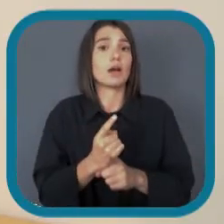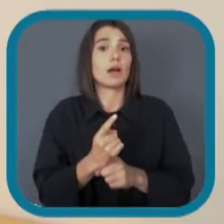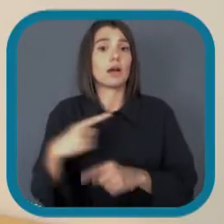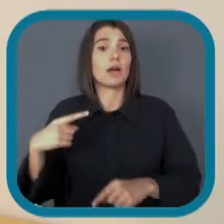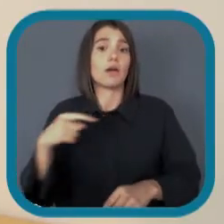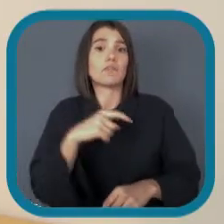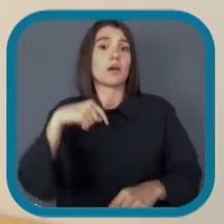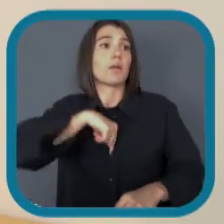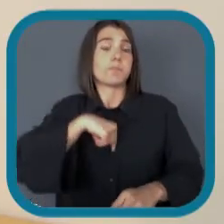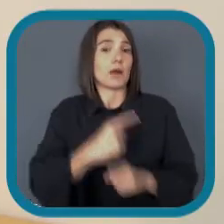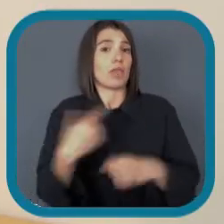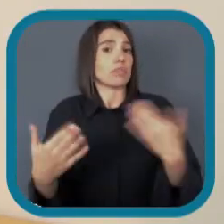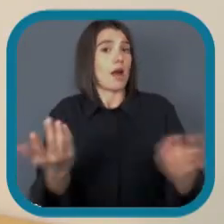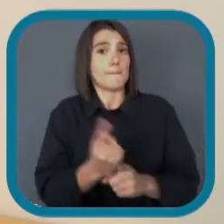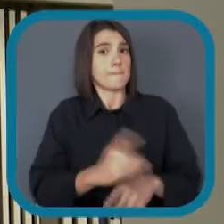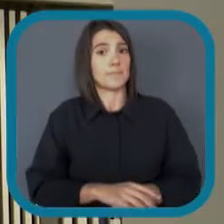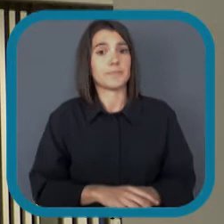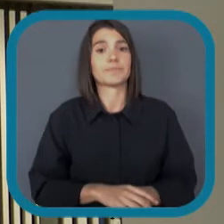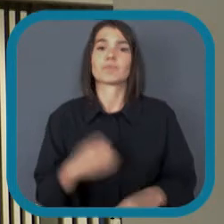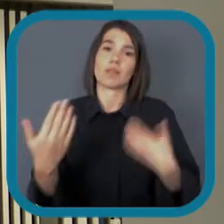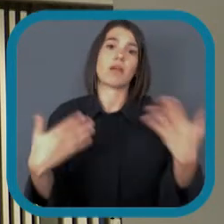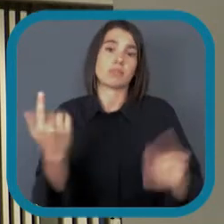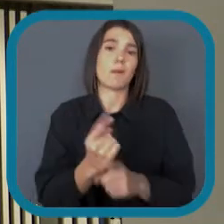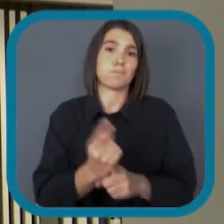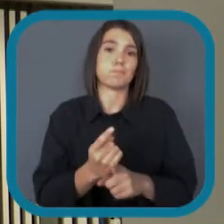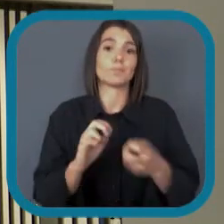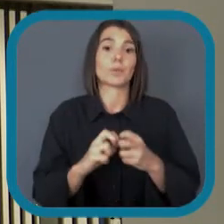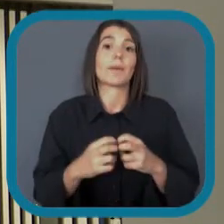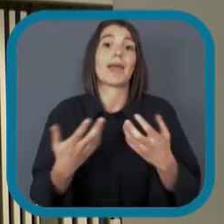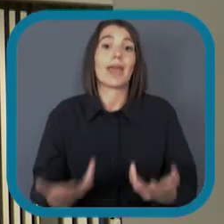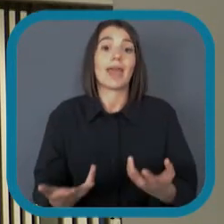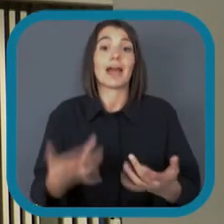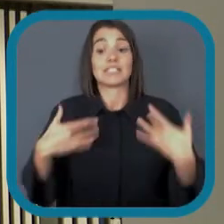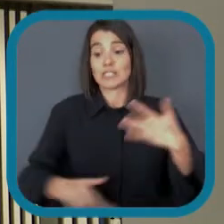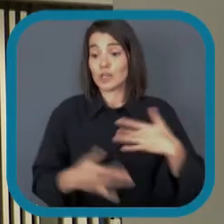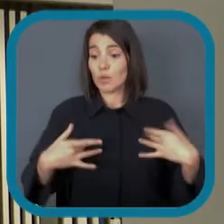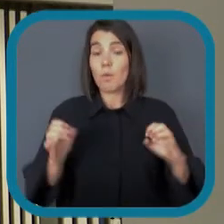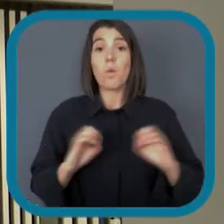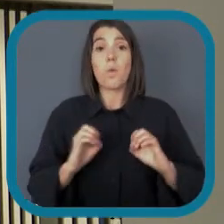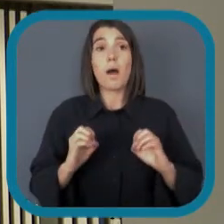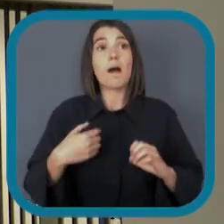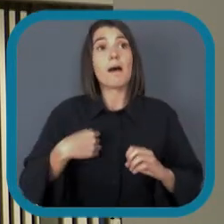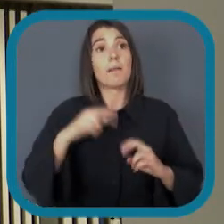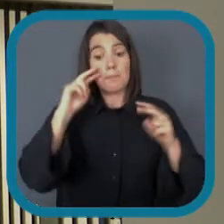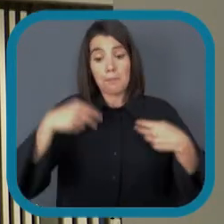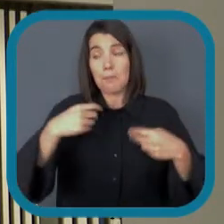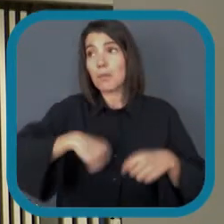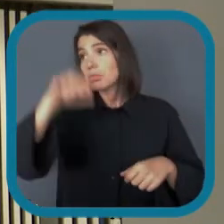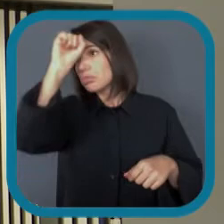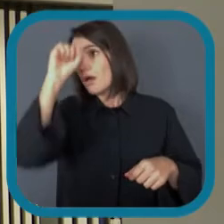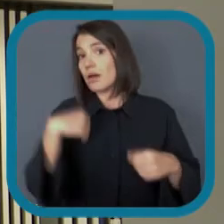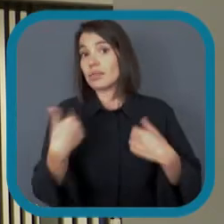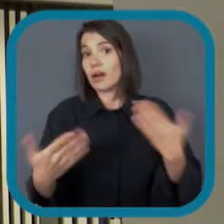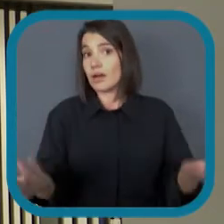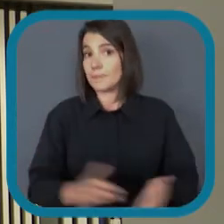que possam propagar menos. Acabam por transmitir, a questão é, não tendo os sintomas, acabam por desconhecer do facto